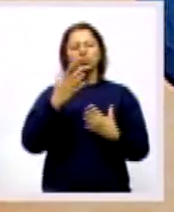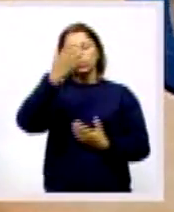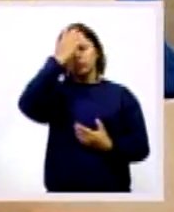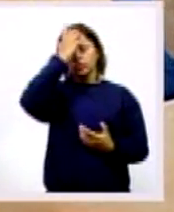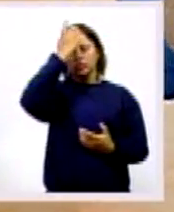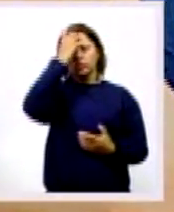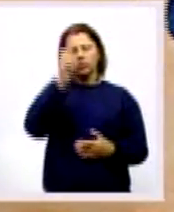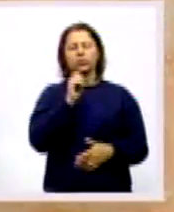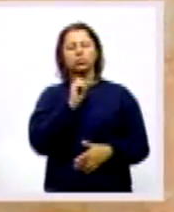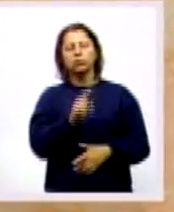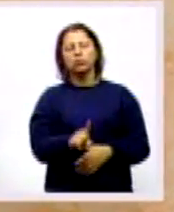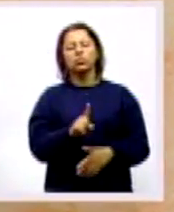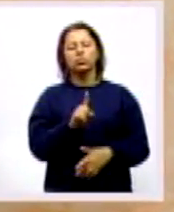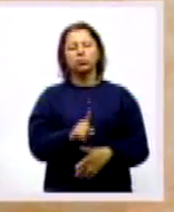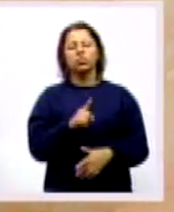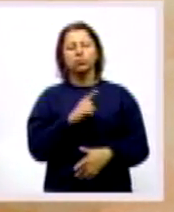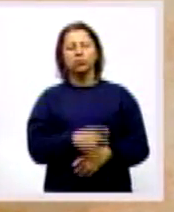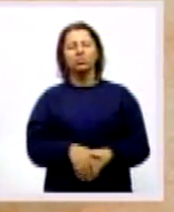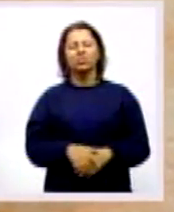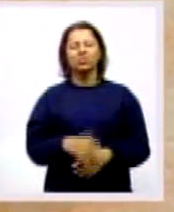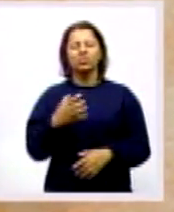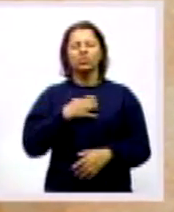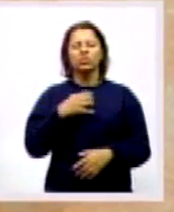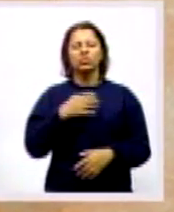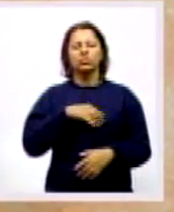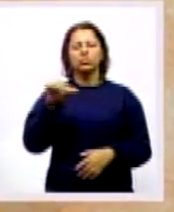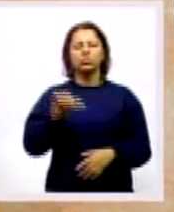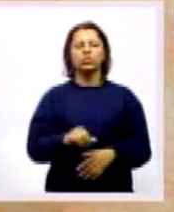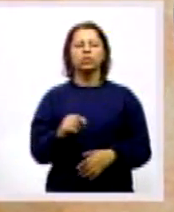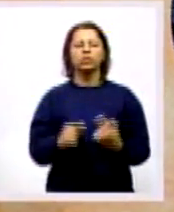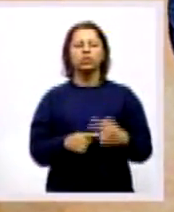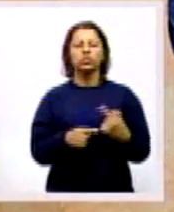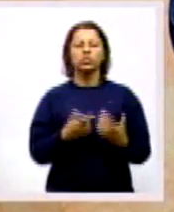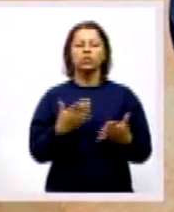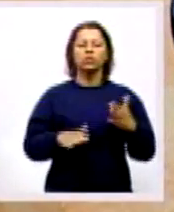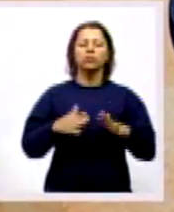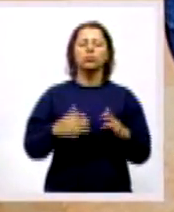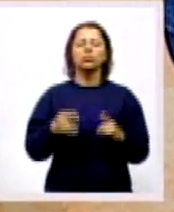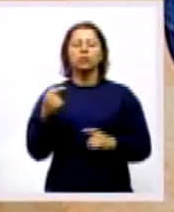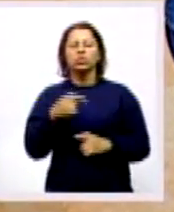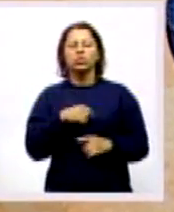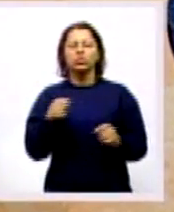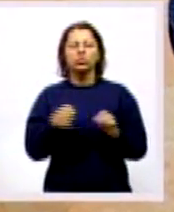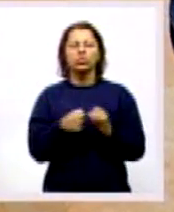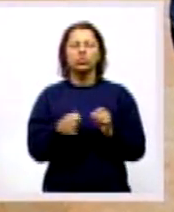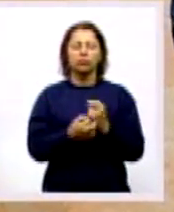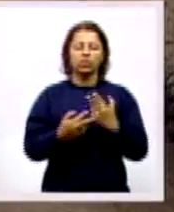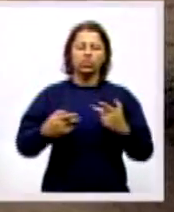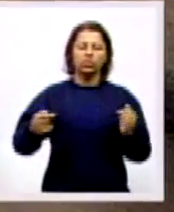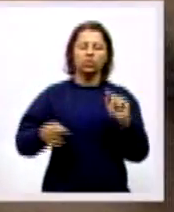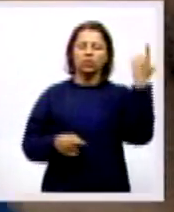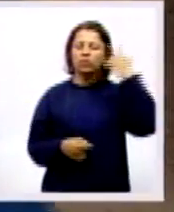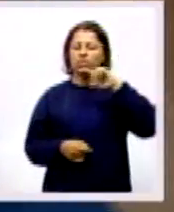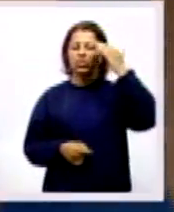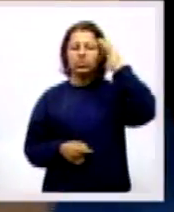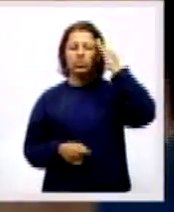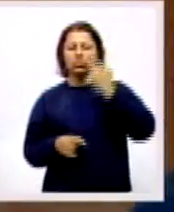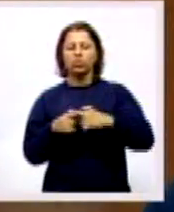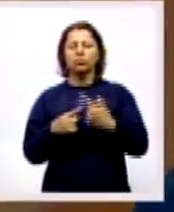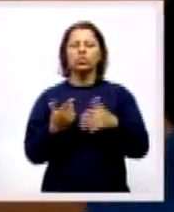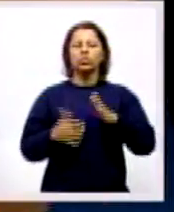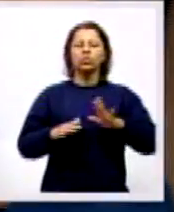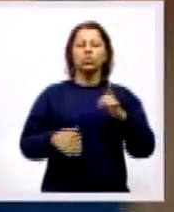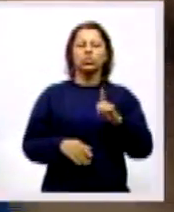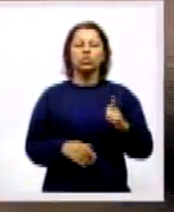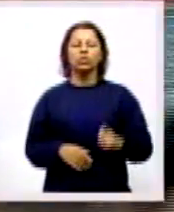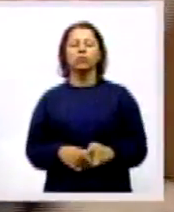consciência daquilo que em você é tão precário. Por que que às vezes você age desse ou daquele jeito? Por que que às vezes você é